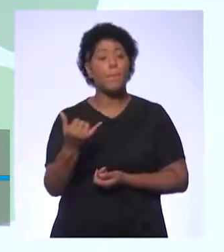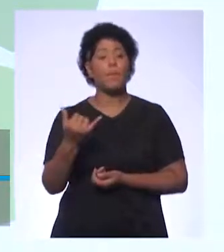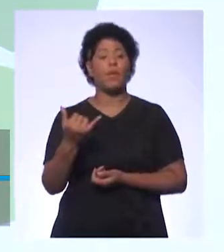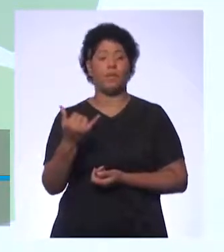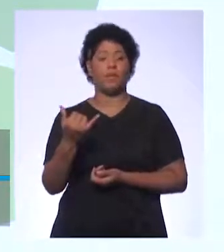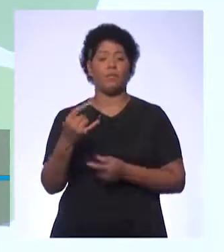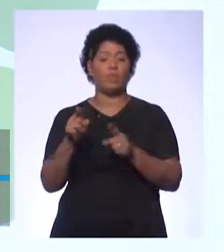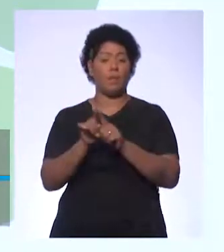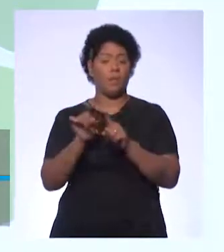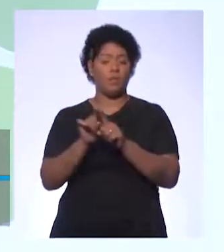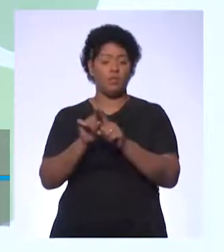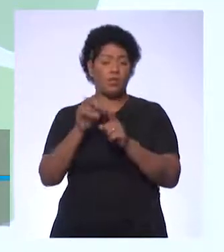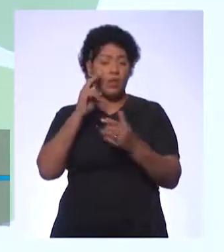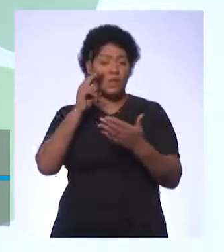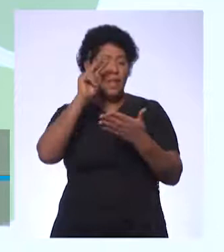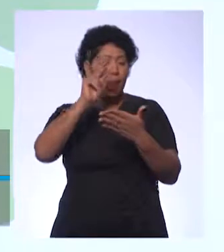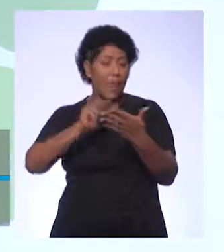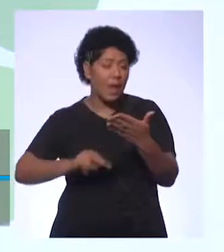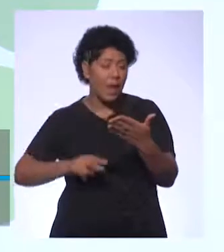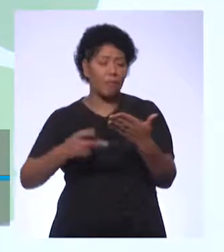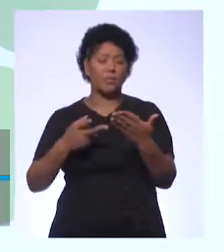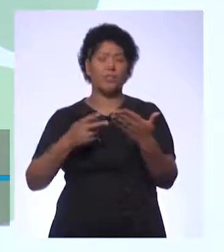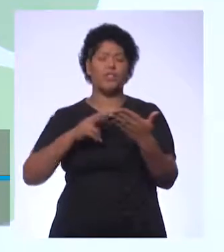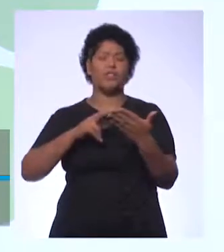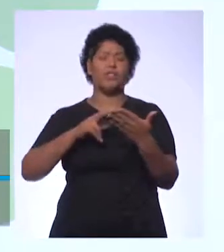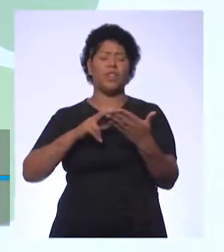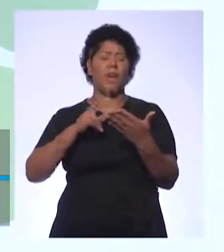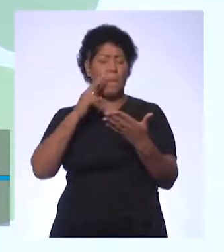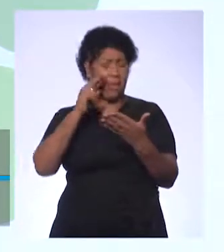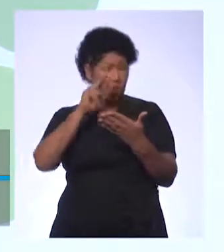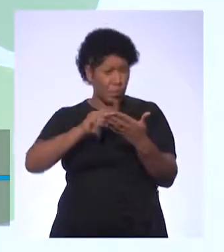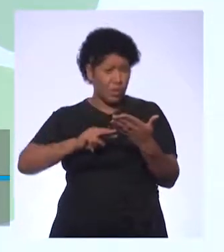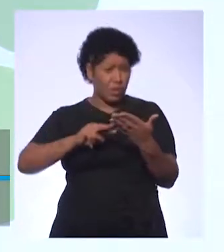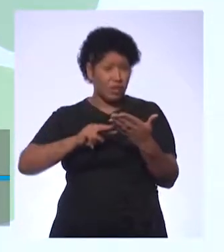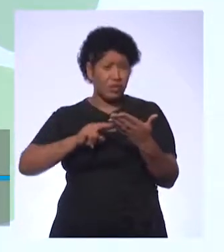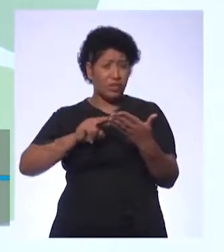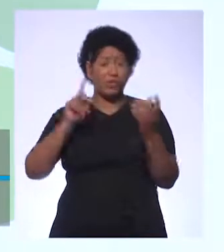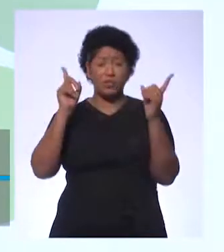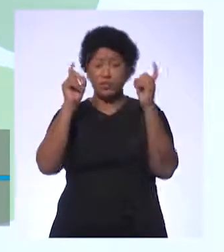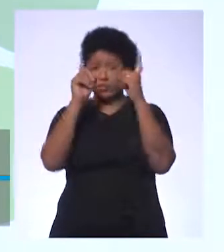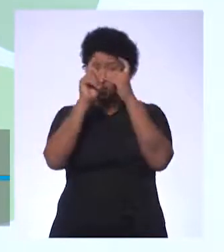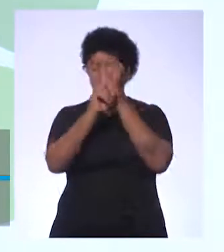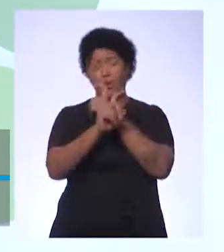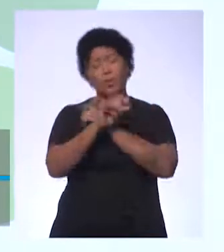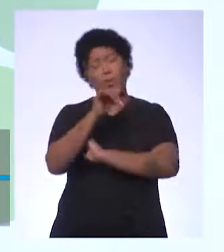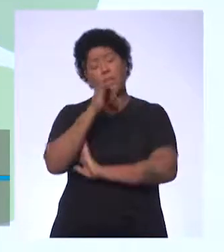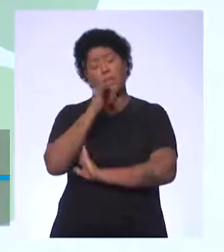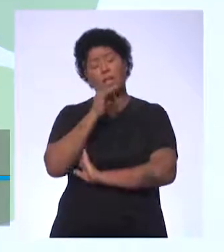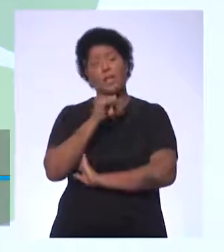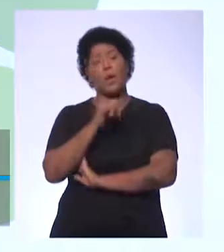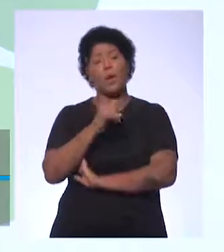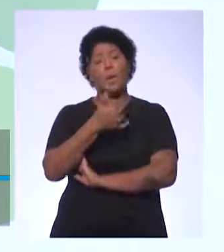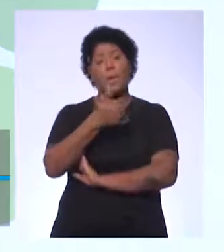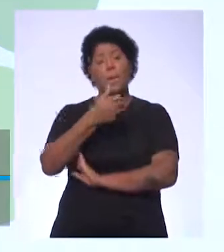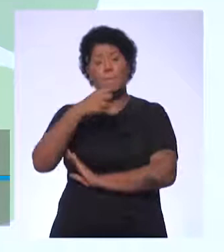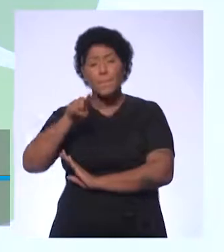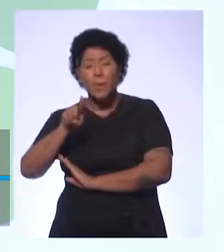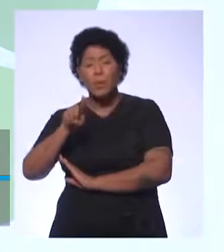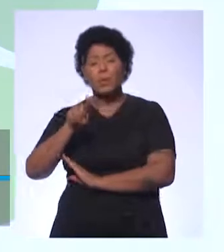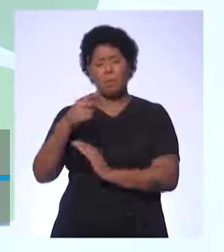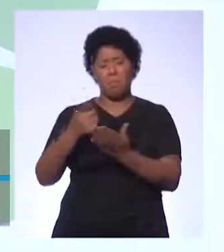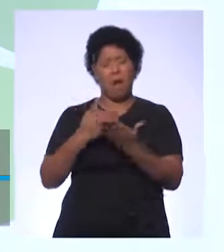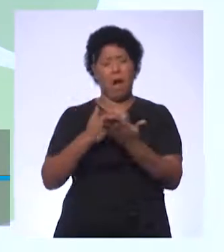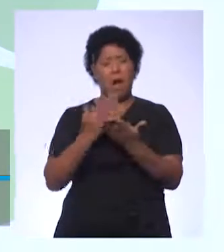com leituras de literatura um pouco robustas, né, como no caso dessa de 1.500 páginas, né, eles acabam tendo a